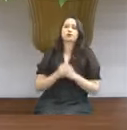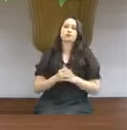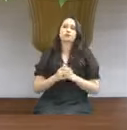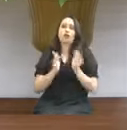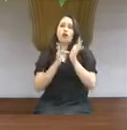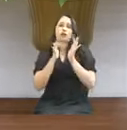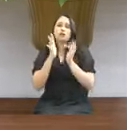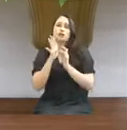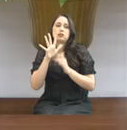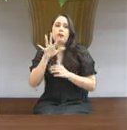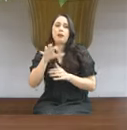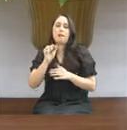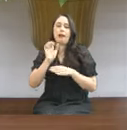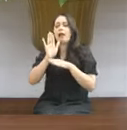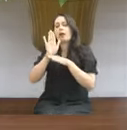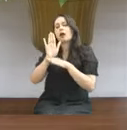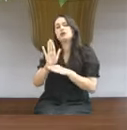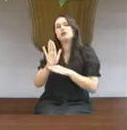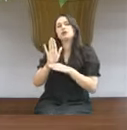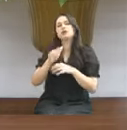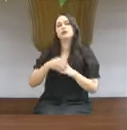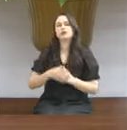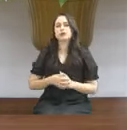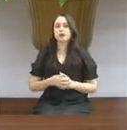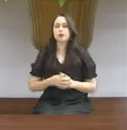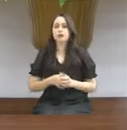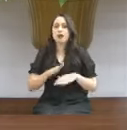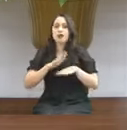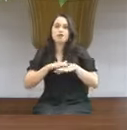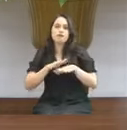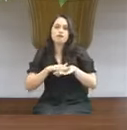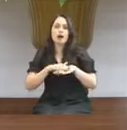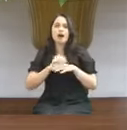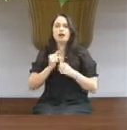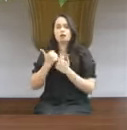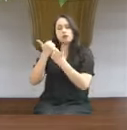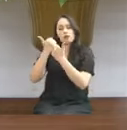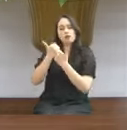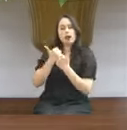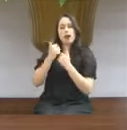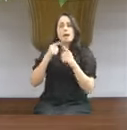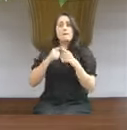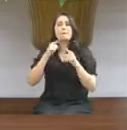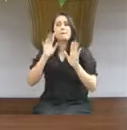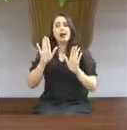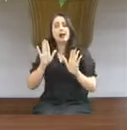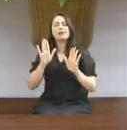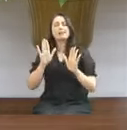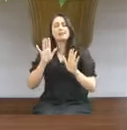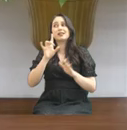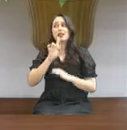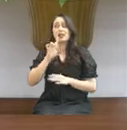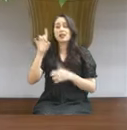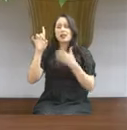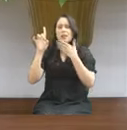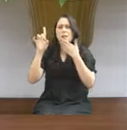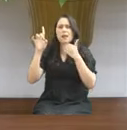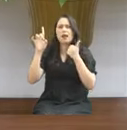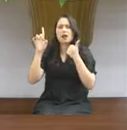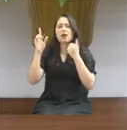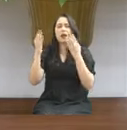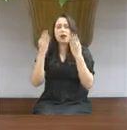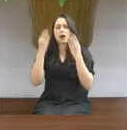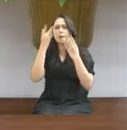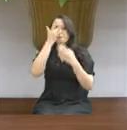levanta, carregue a cama. Mas essa noite, o melhor terapeuta da história